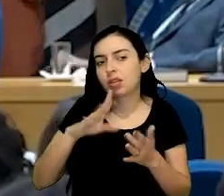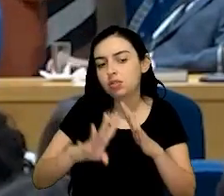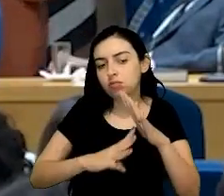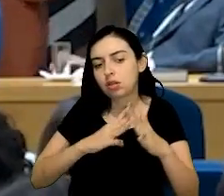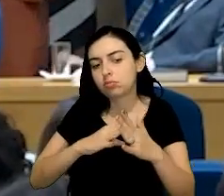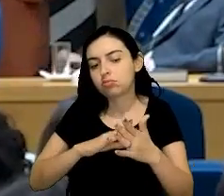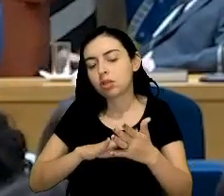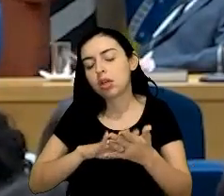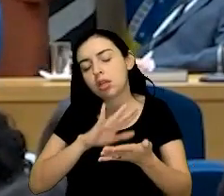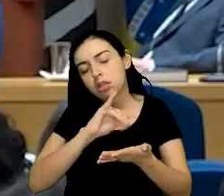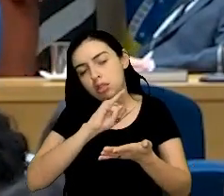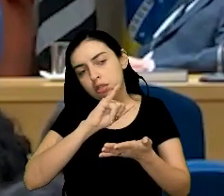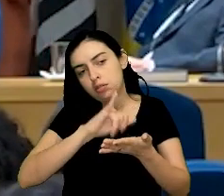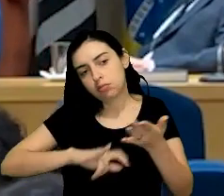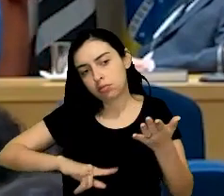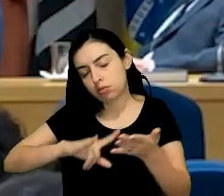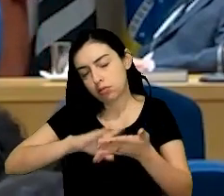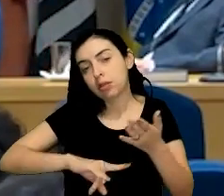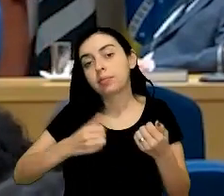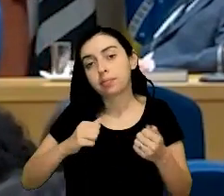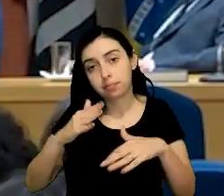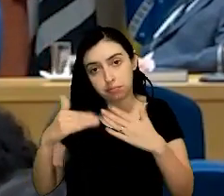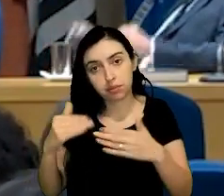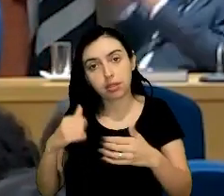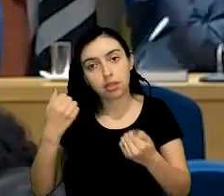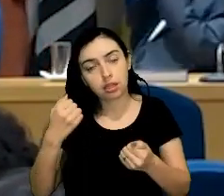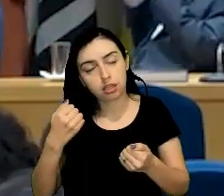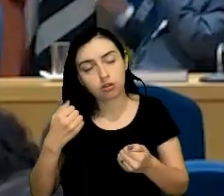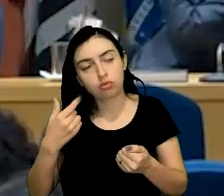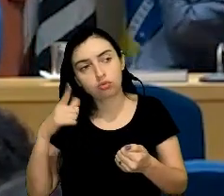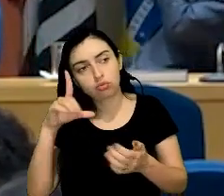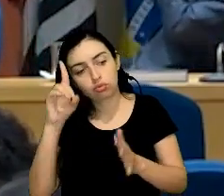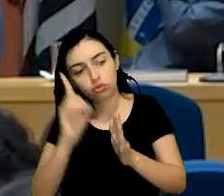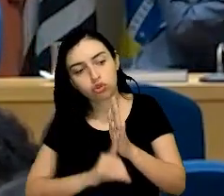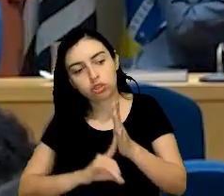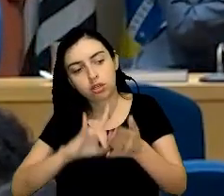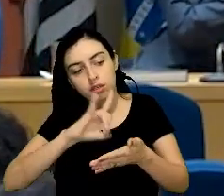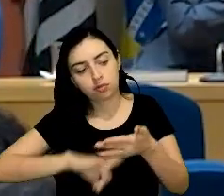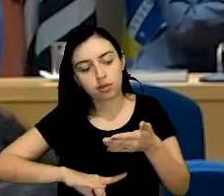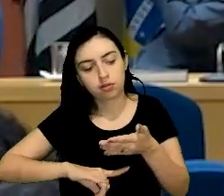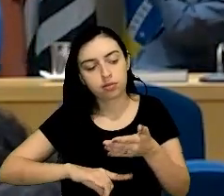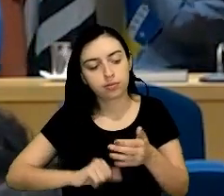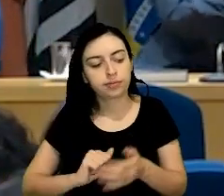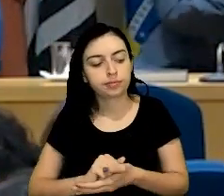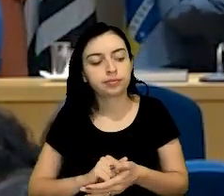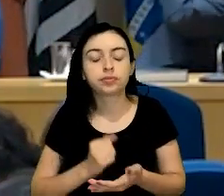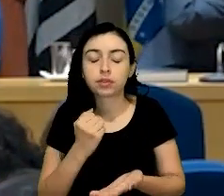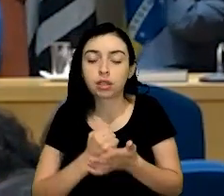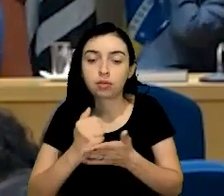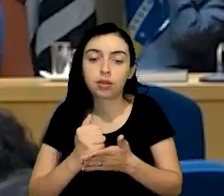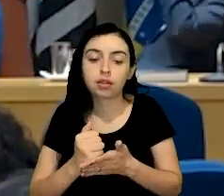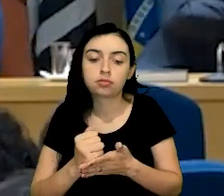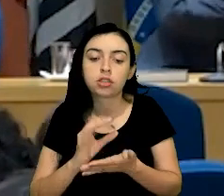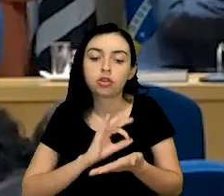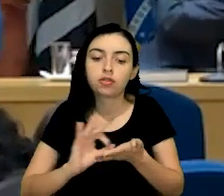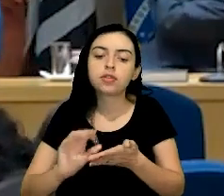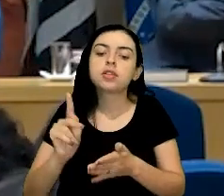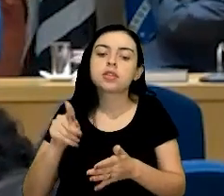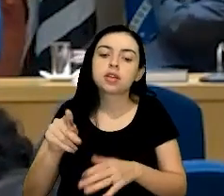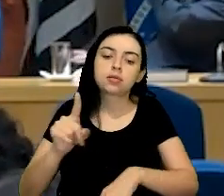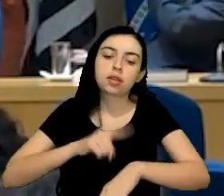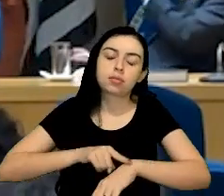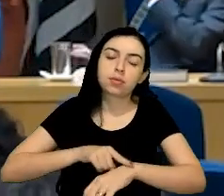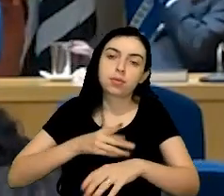documentados com o visto de residência do Mercosul, e eles têm carteira de trabalho e visto de permanência temporária.